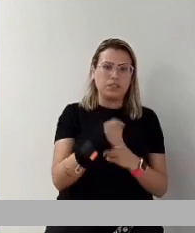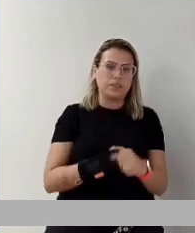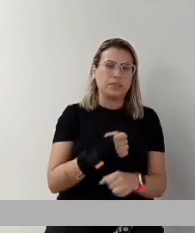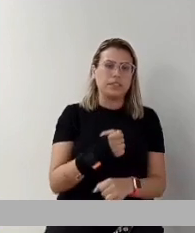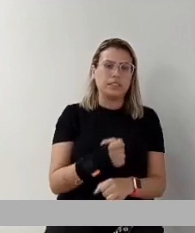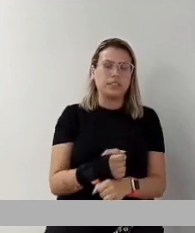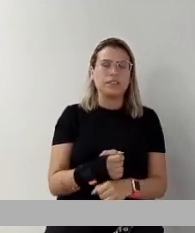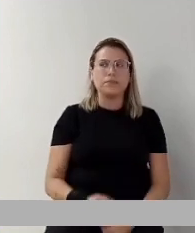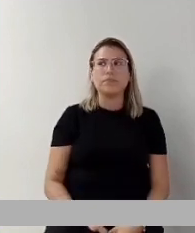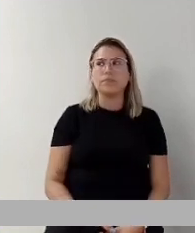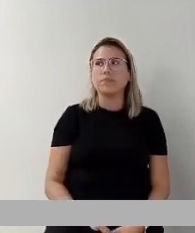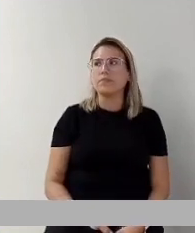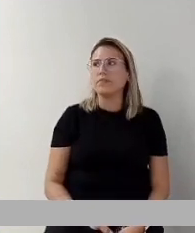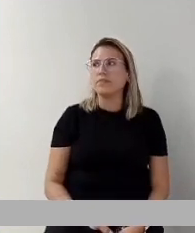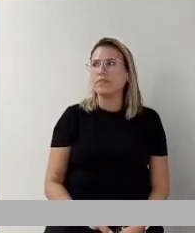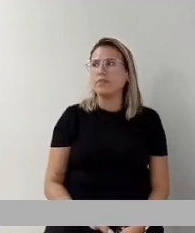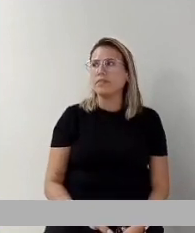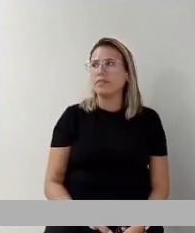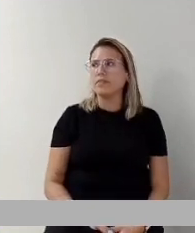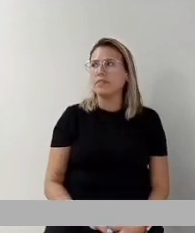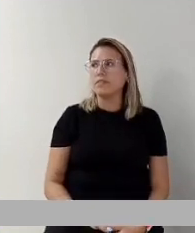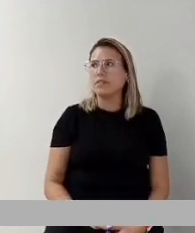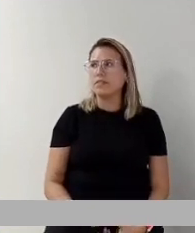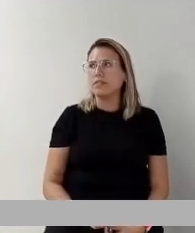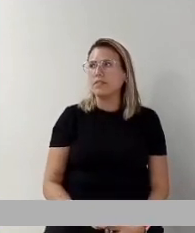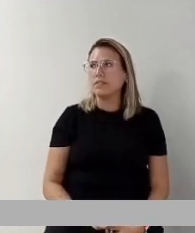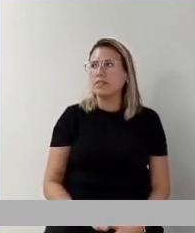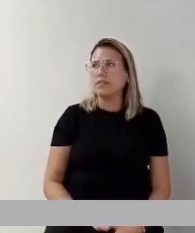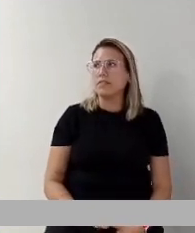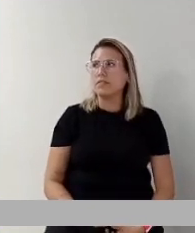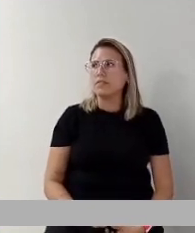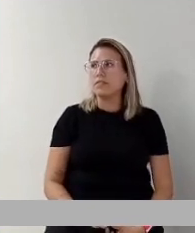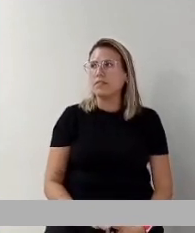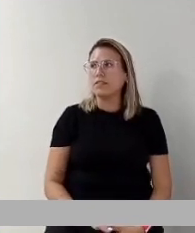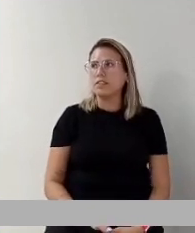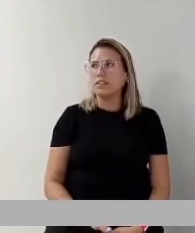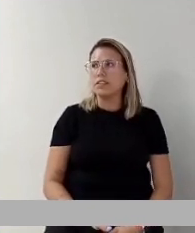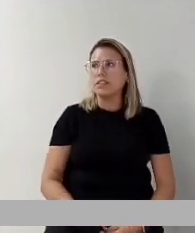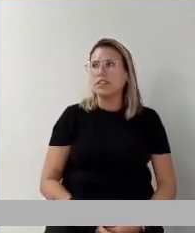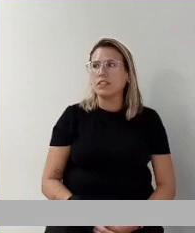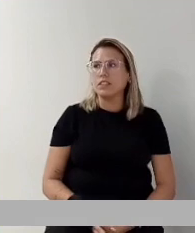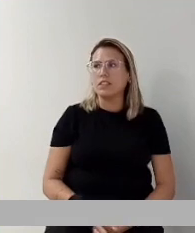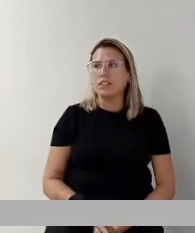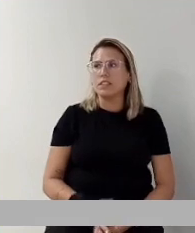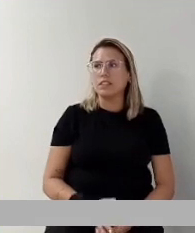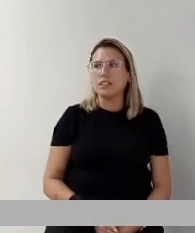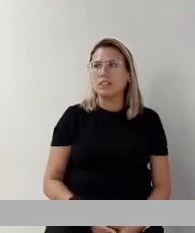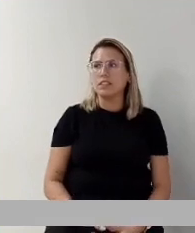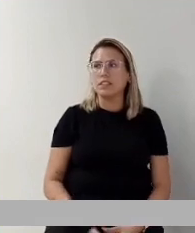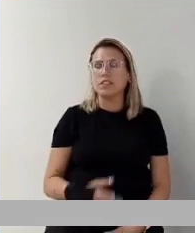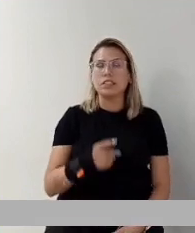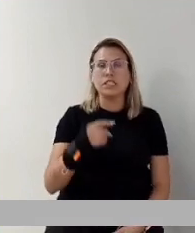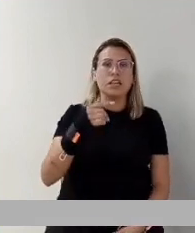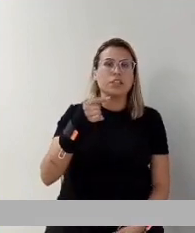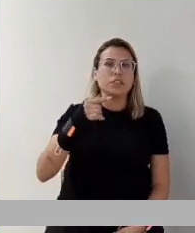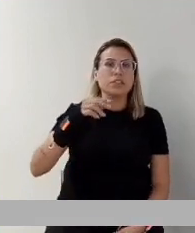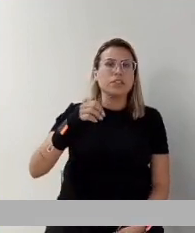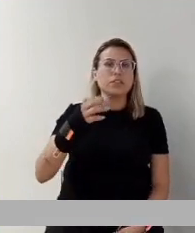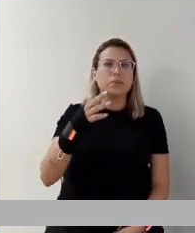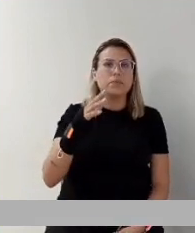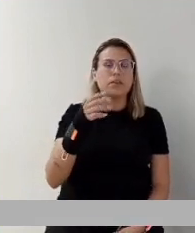quarta sessão Legislativa da 16ª legislatura a se realizar neste dia 7 de março